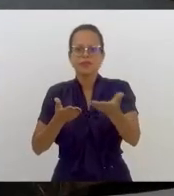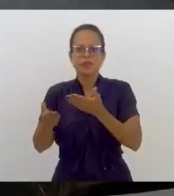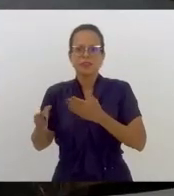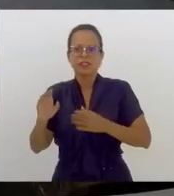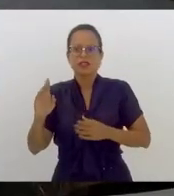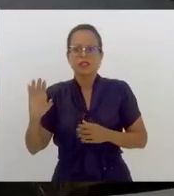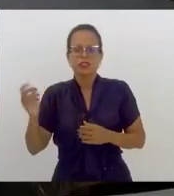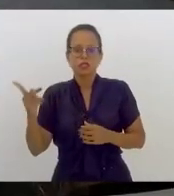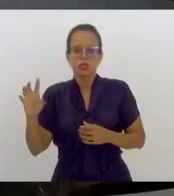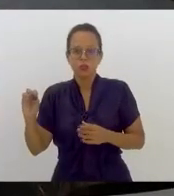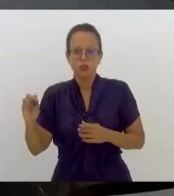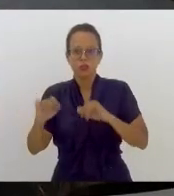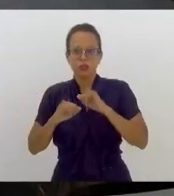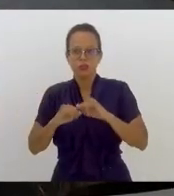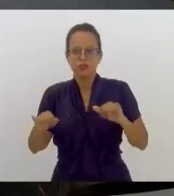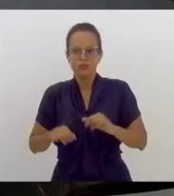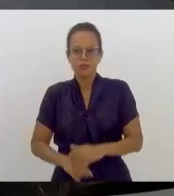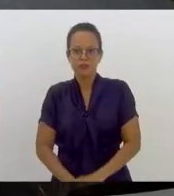Machado.